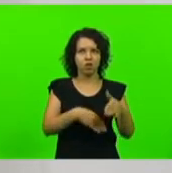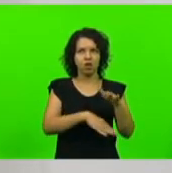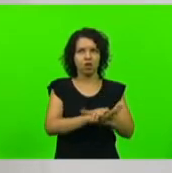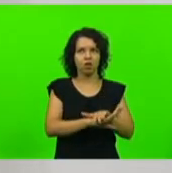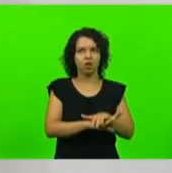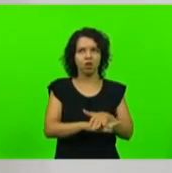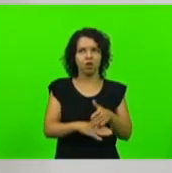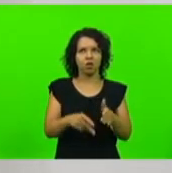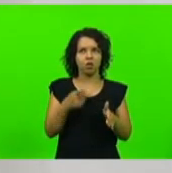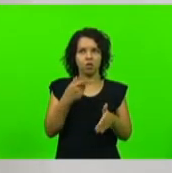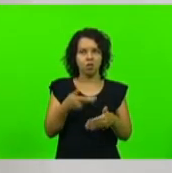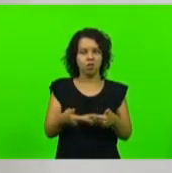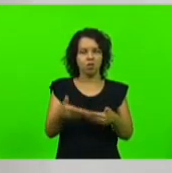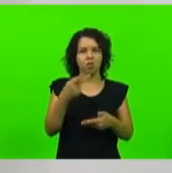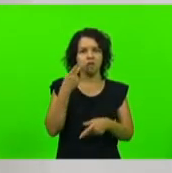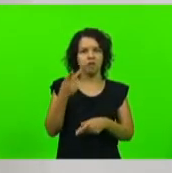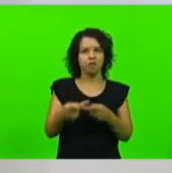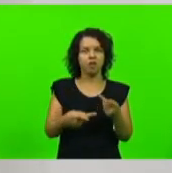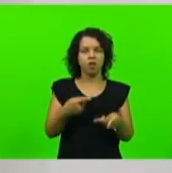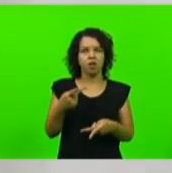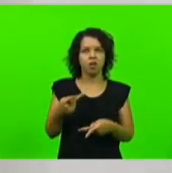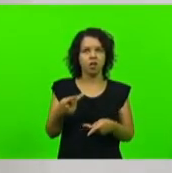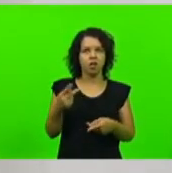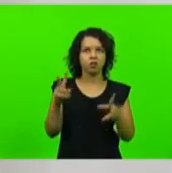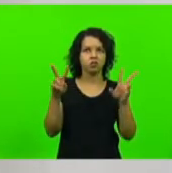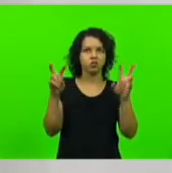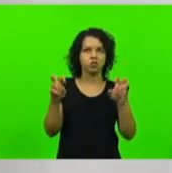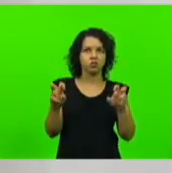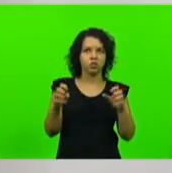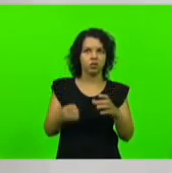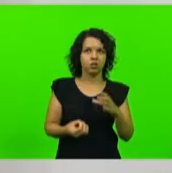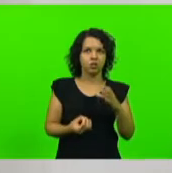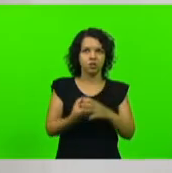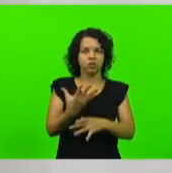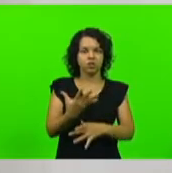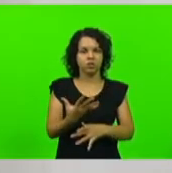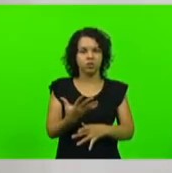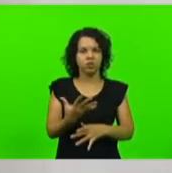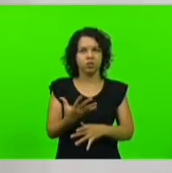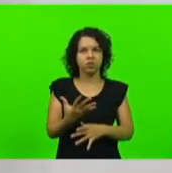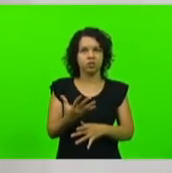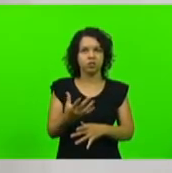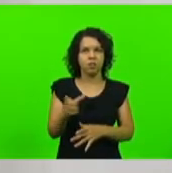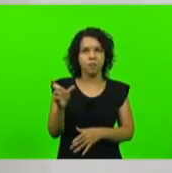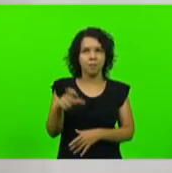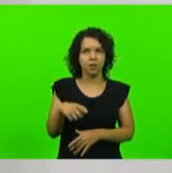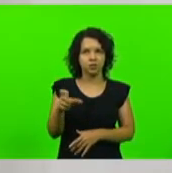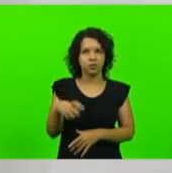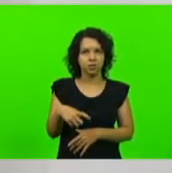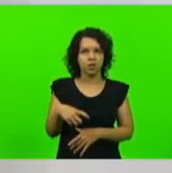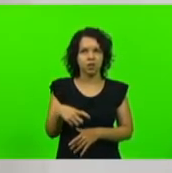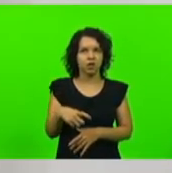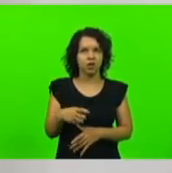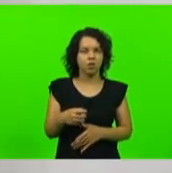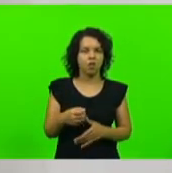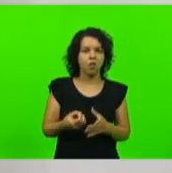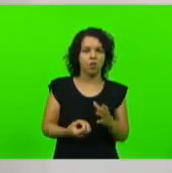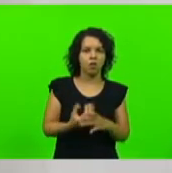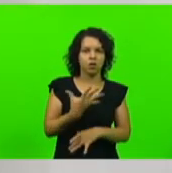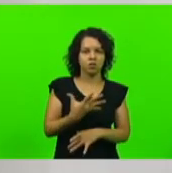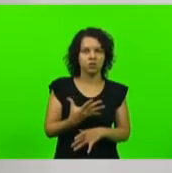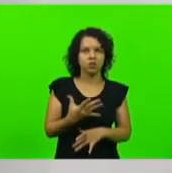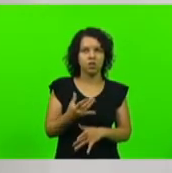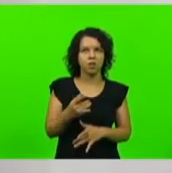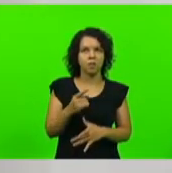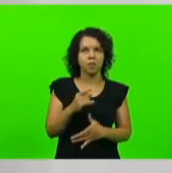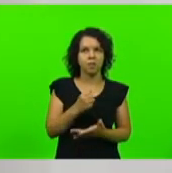começou a falar sobre a criação do passaporte ou a não criação do passaporte. Aquele